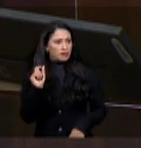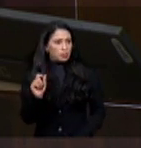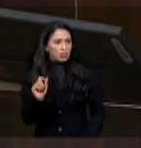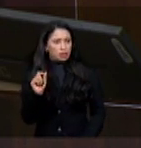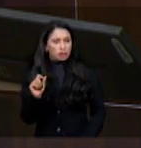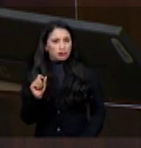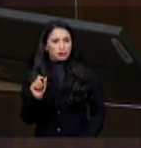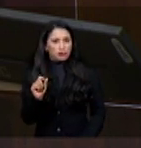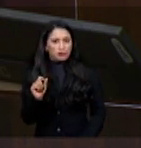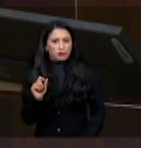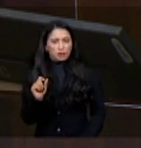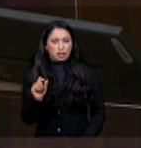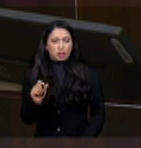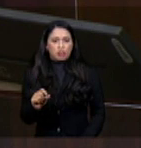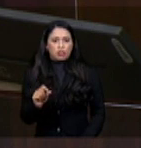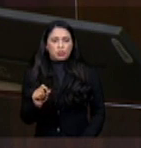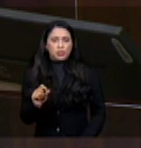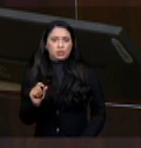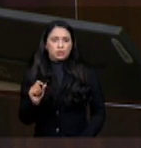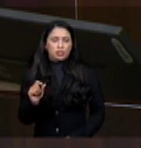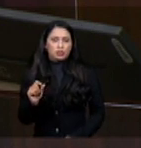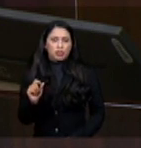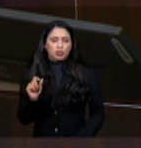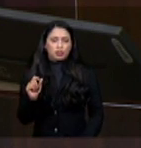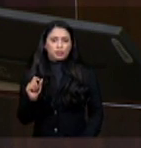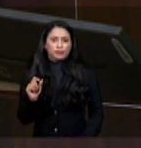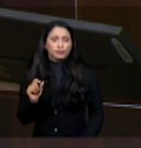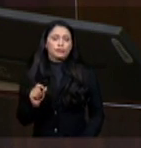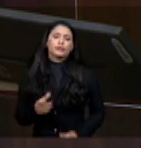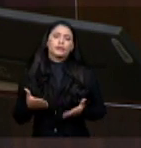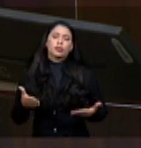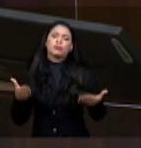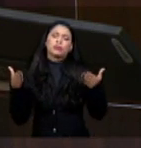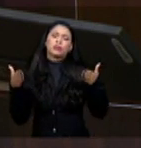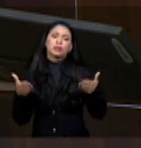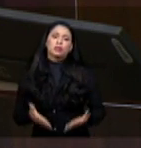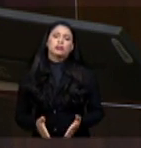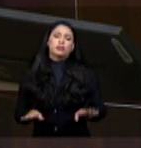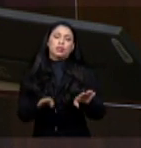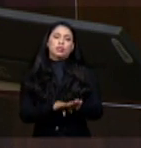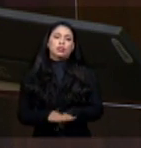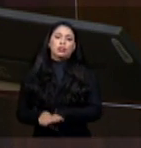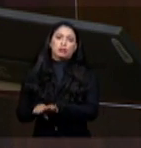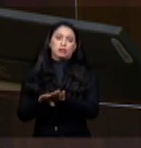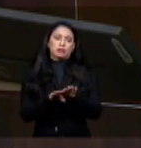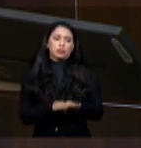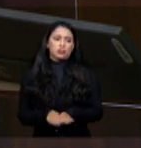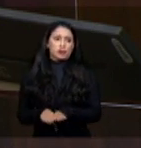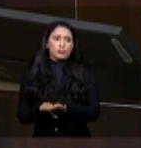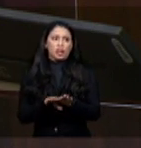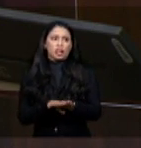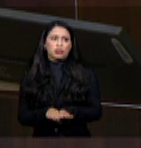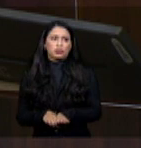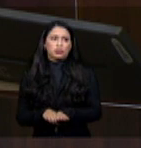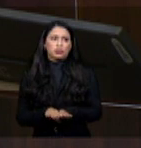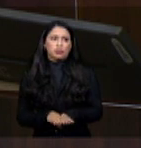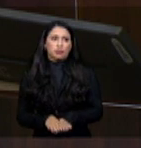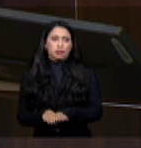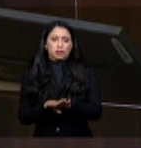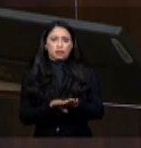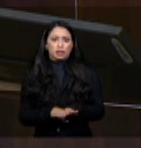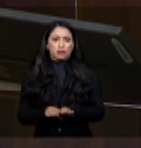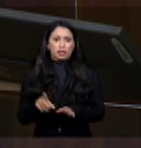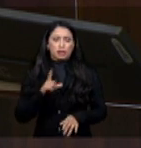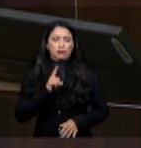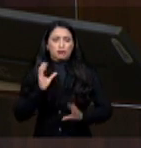chão uma vez que são esses direitos que garantem uma participação igualitária de todos os cidadãos na